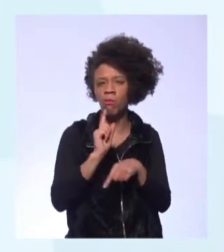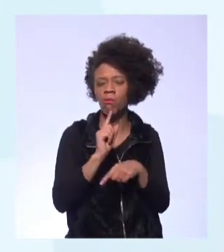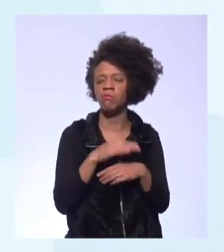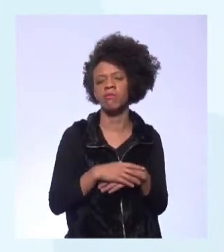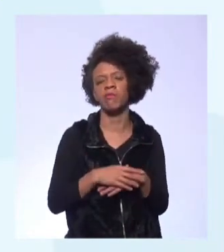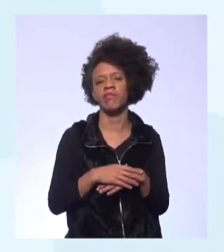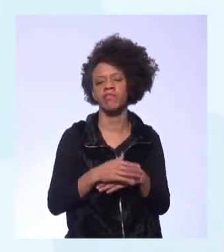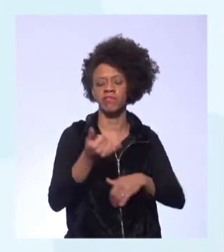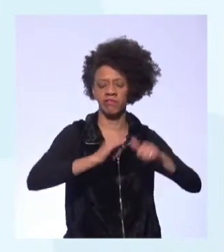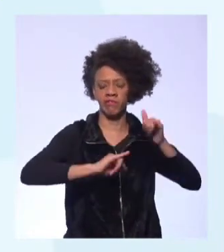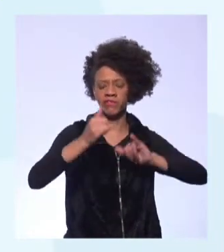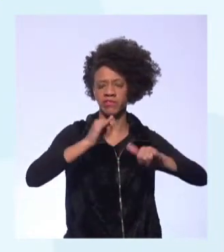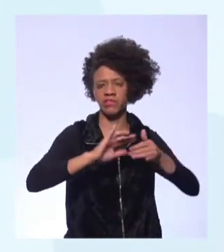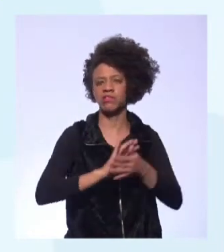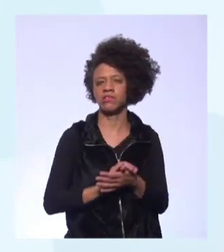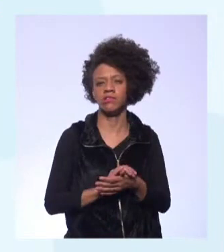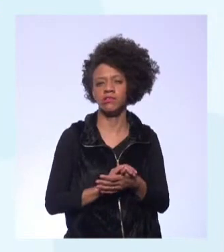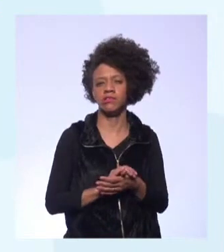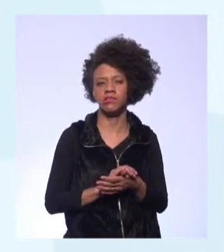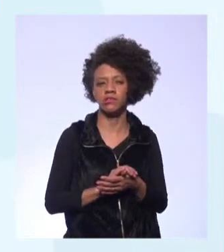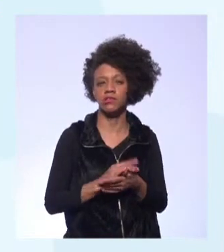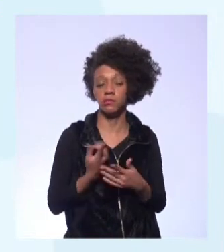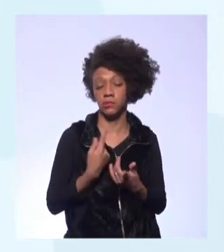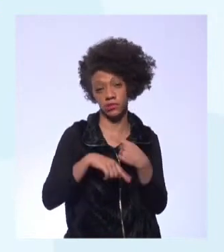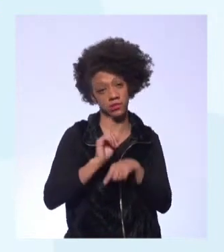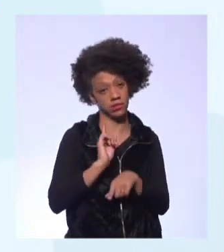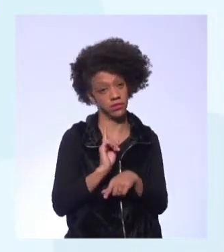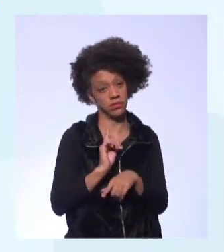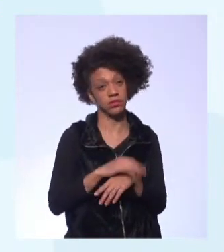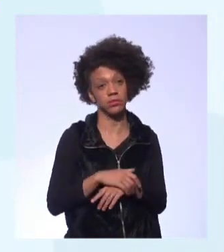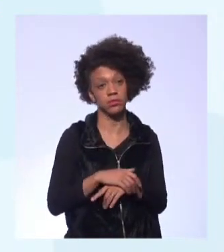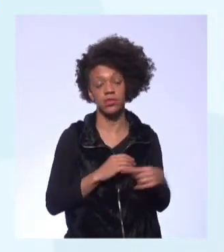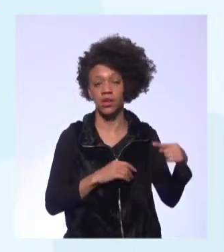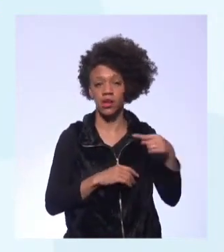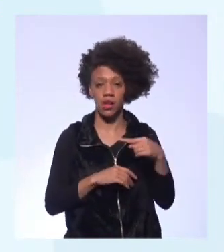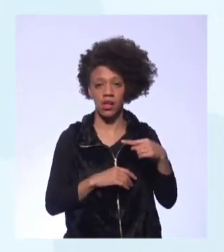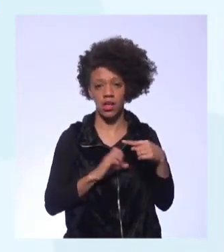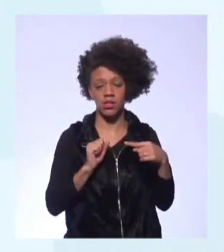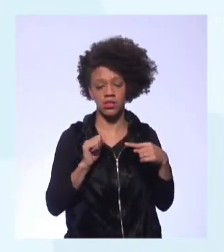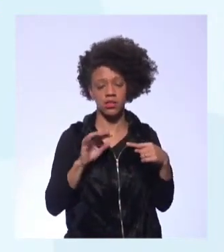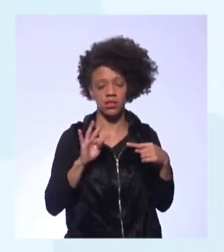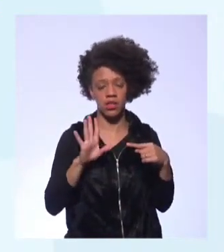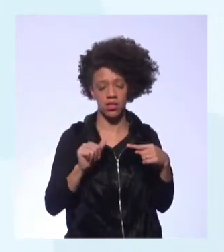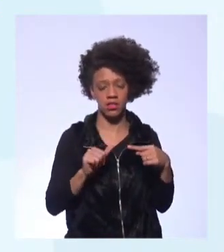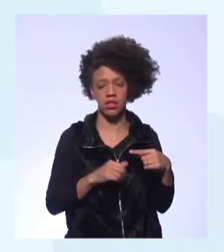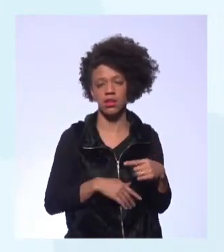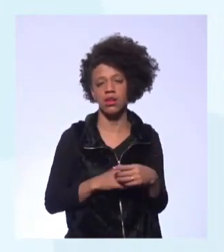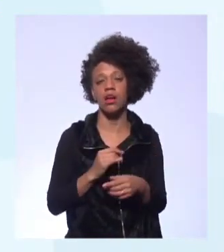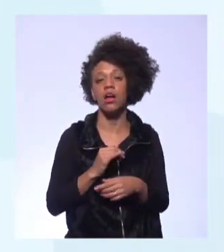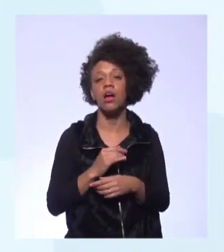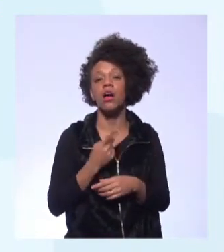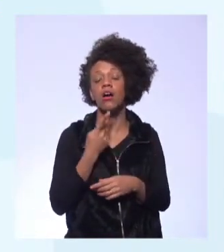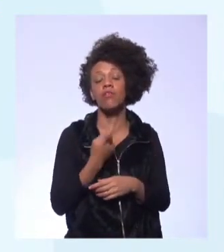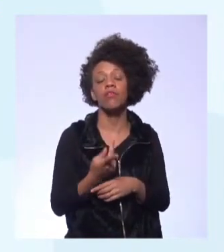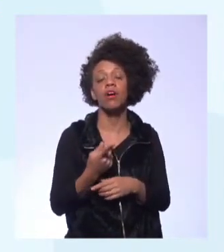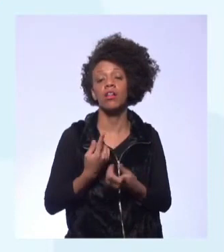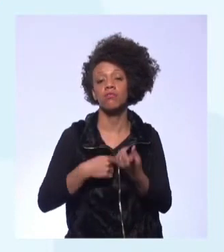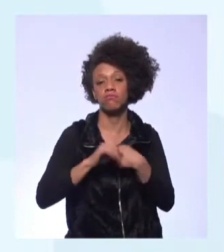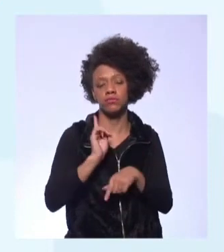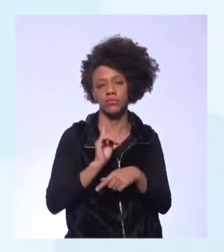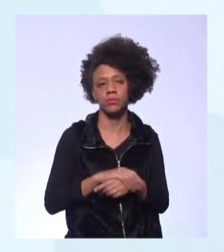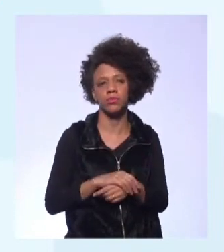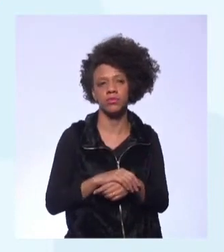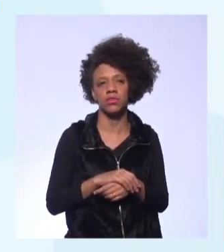uma reação química. Quem me diz aqui que está tendo uma transformação é a seta, que vai chegar nesse segundo quadrinho aqui. Eu coloquei assim, o átomo